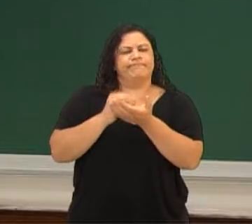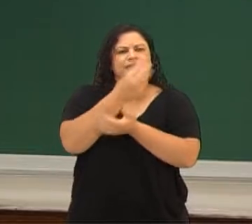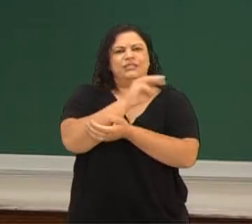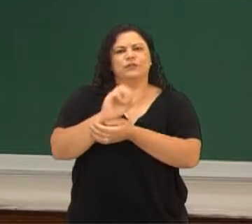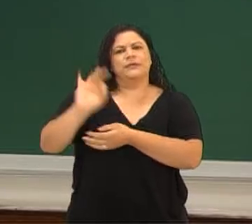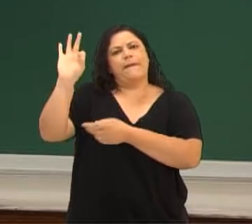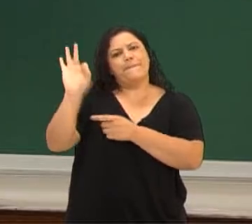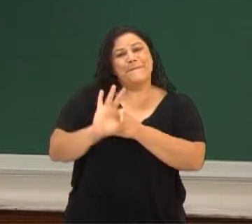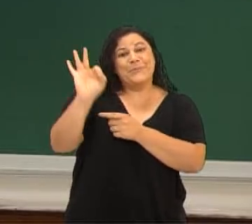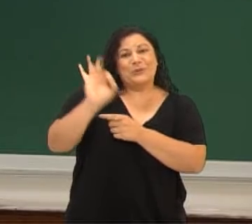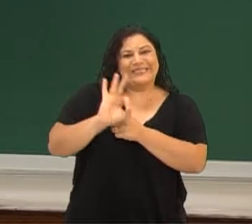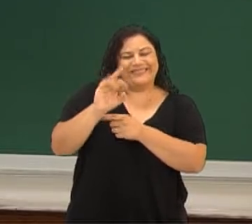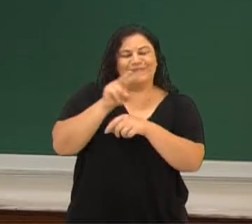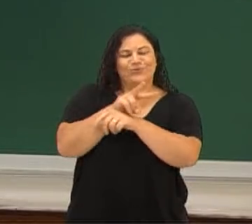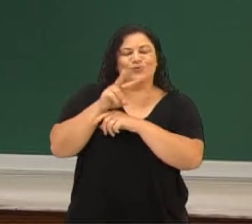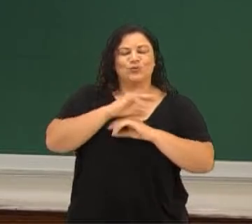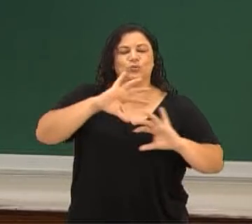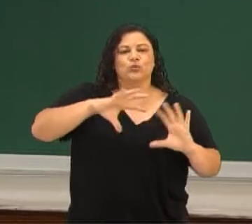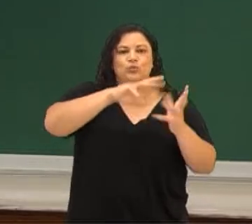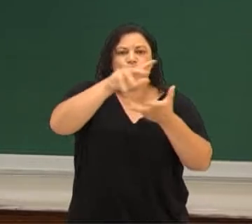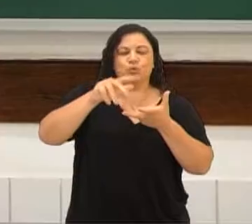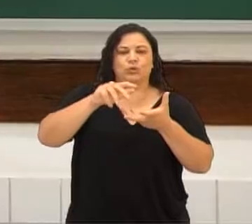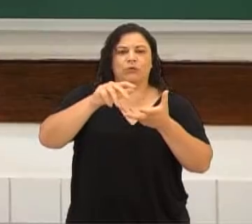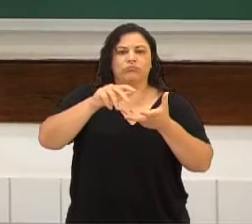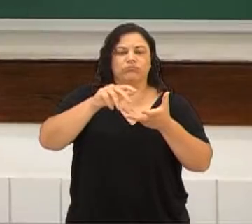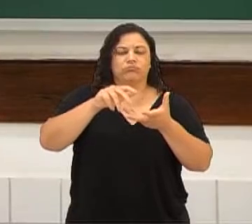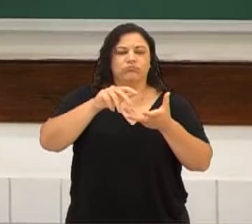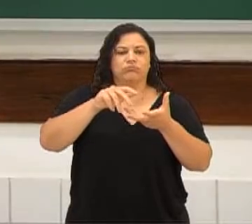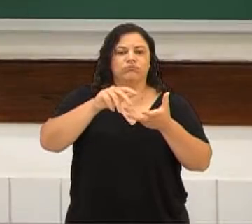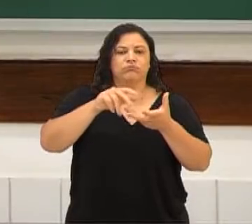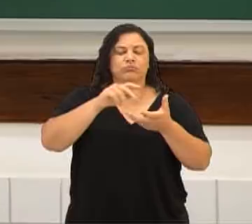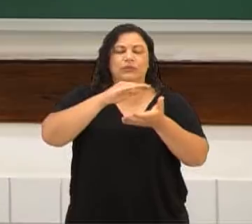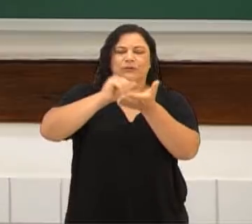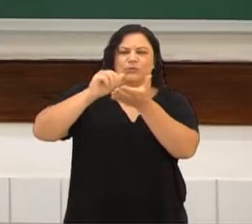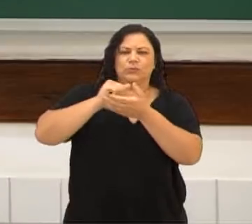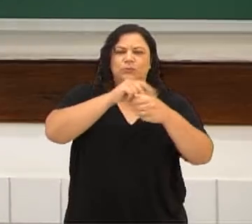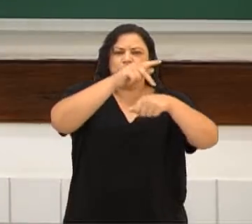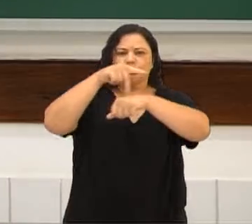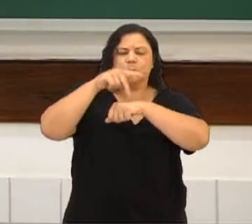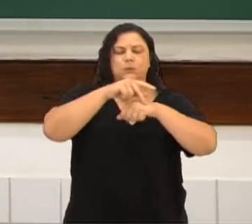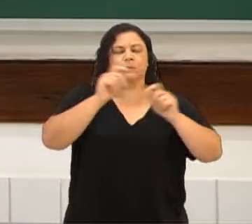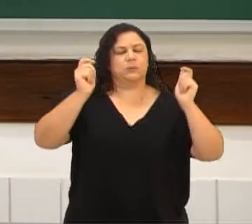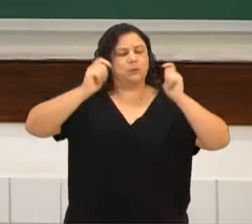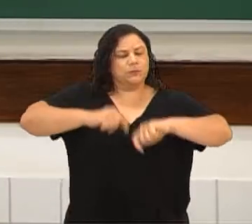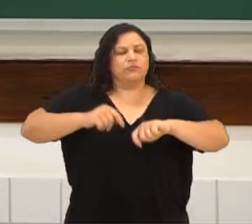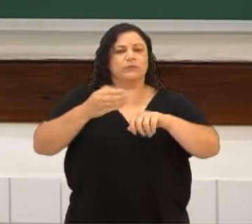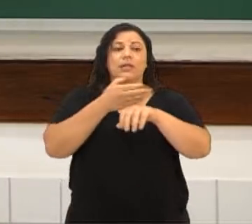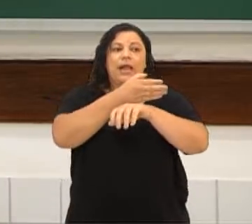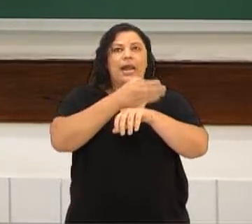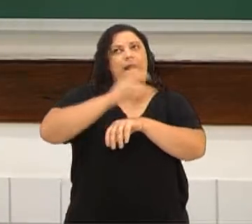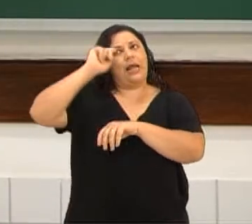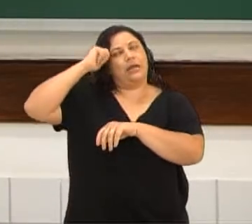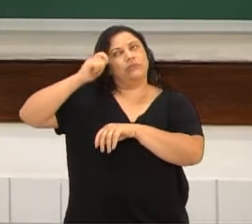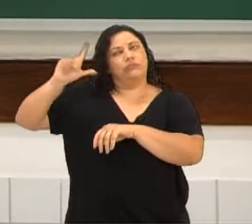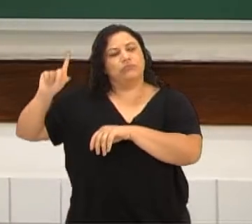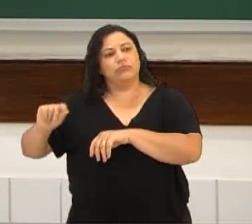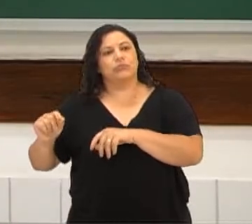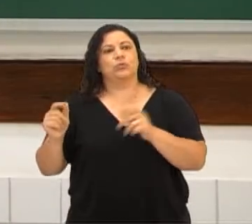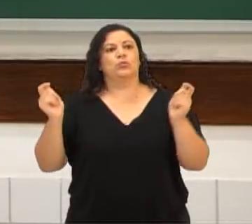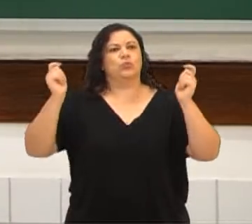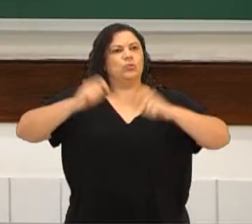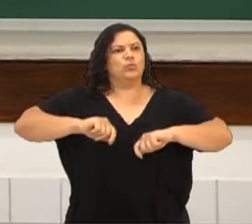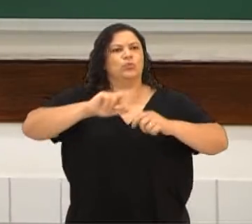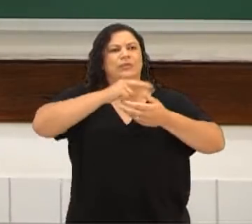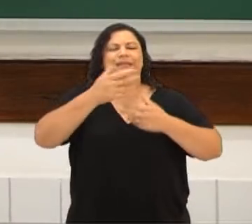reservas mundiais de recursos naturais estão no continente africano. Lá tem ouro, tem manganês, tem tudo que